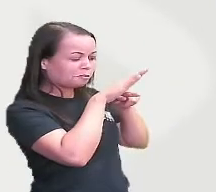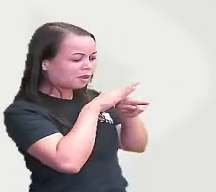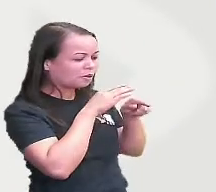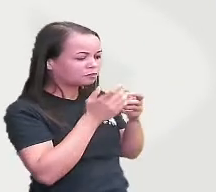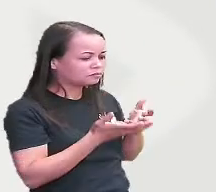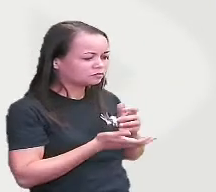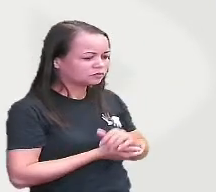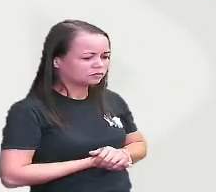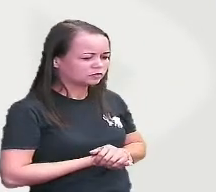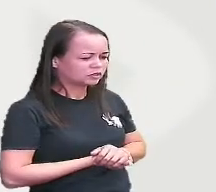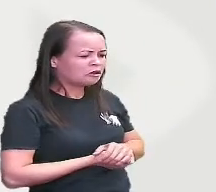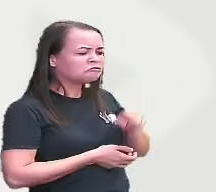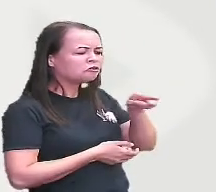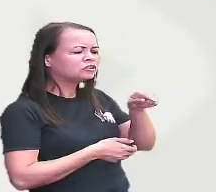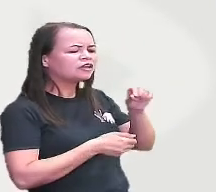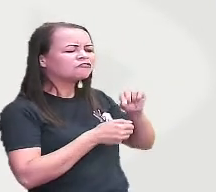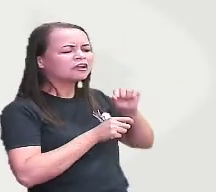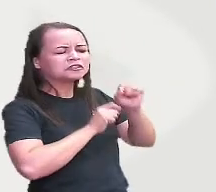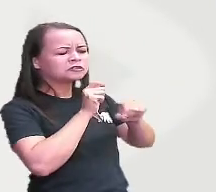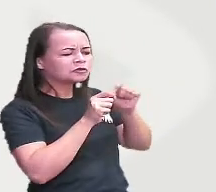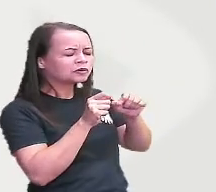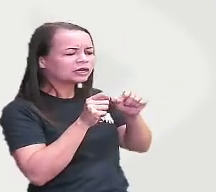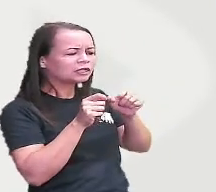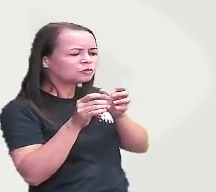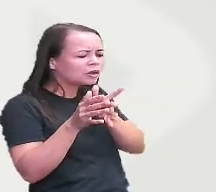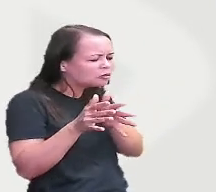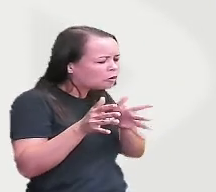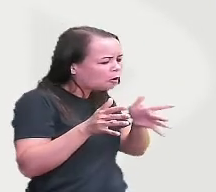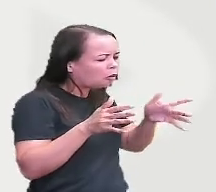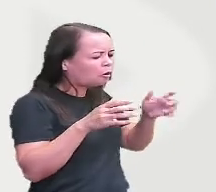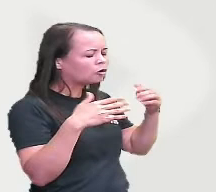"O que é que você fez durante todo o verão?"